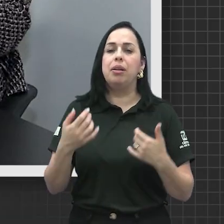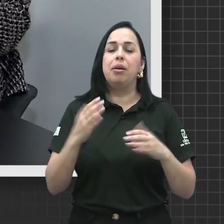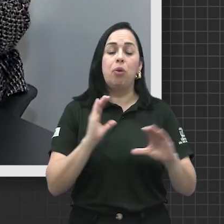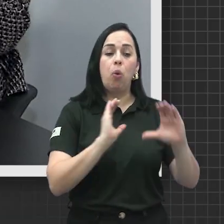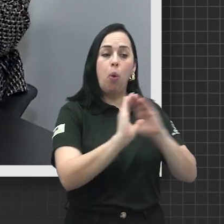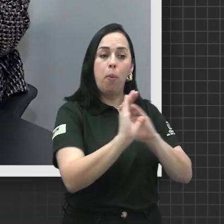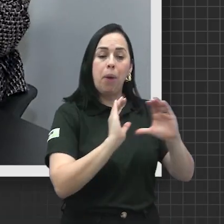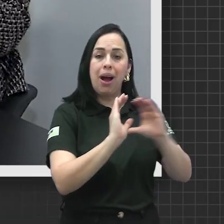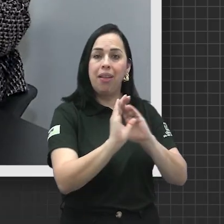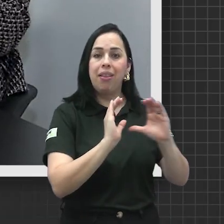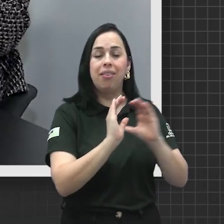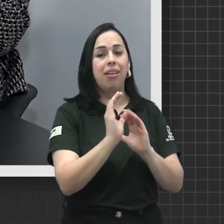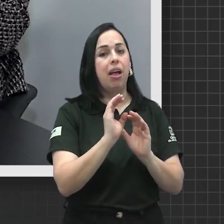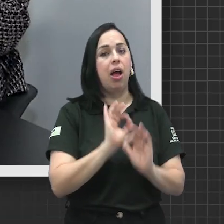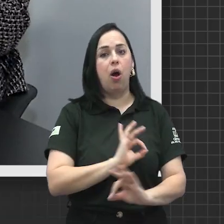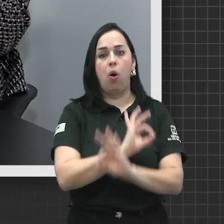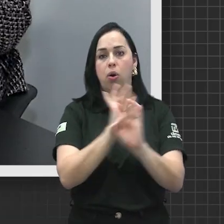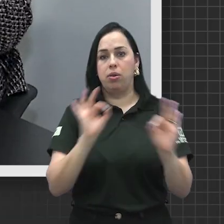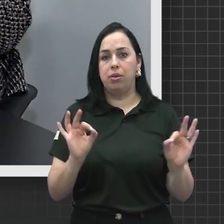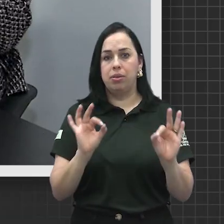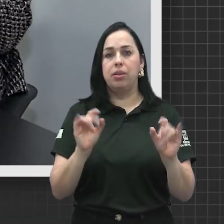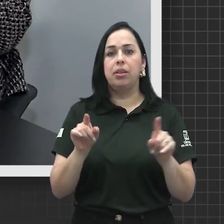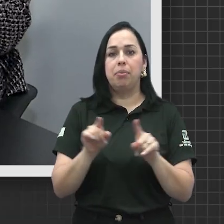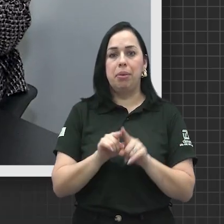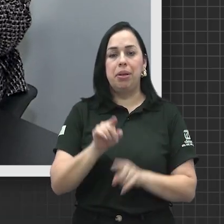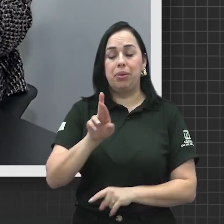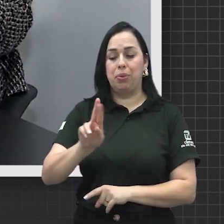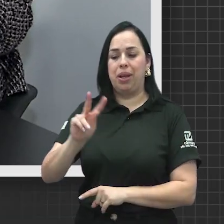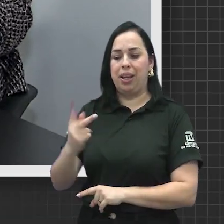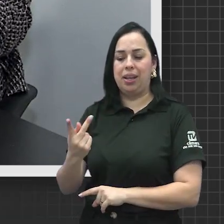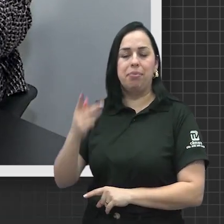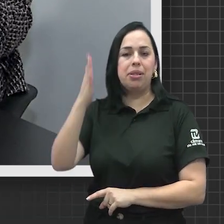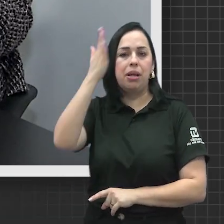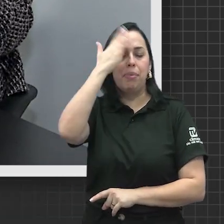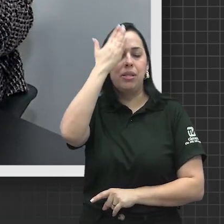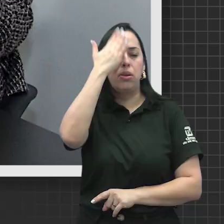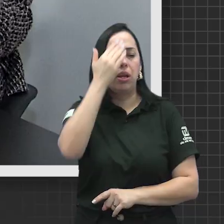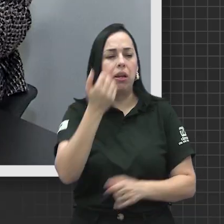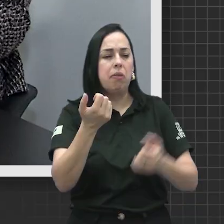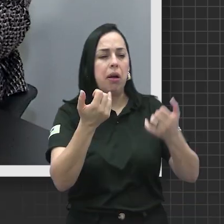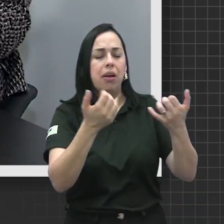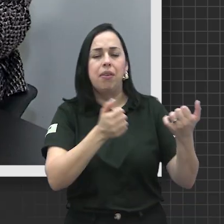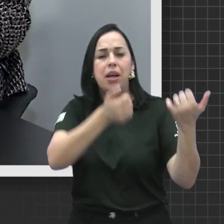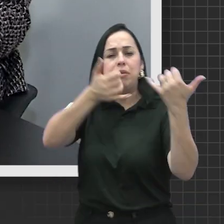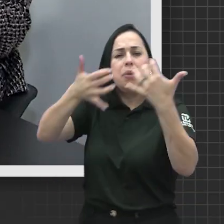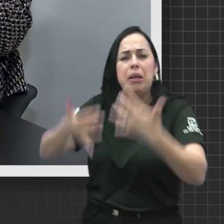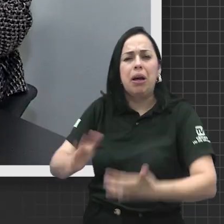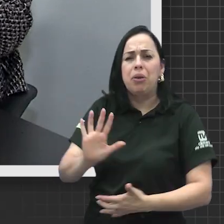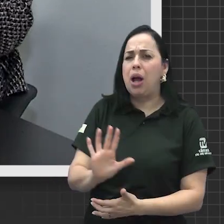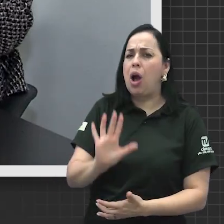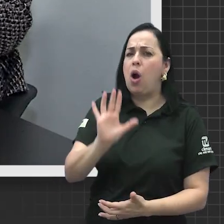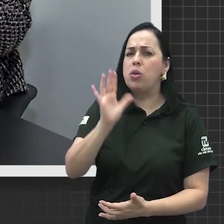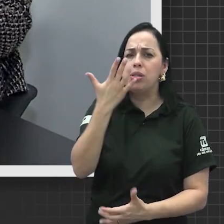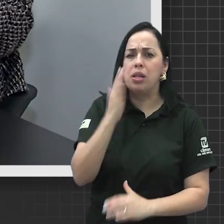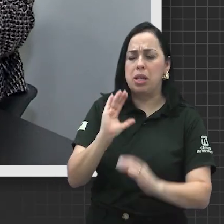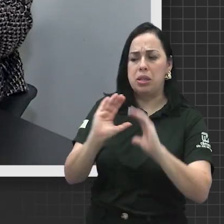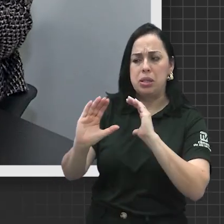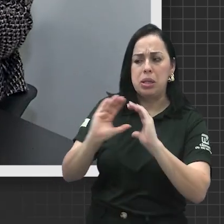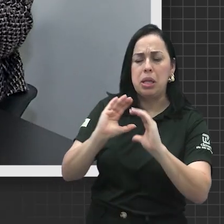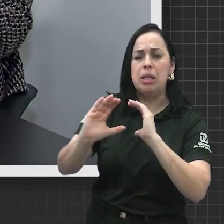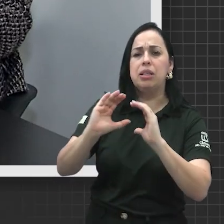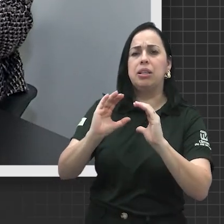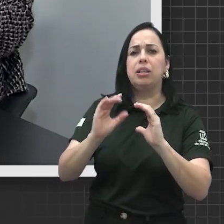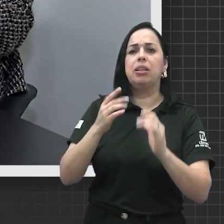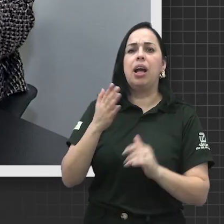ter uma boa comunicação com recursos humanos, para que o recursos humanos tenha noção do que está acontecendo na sua família, por mais que seja uma relação um